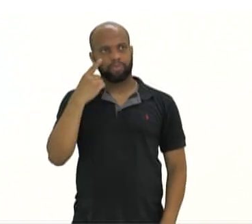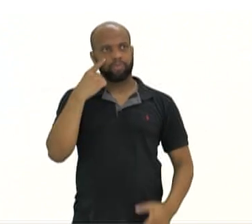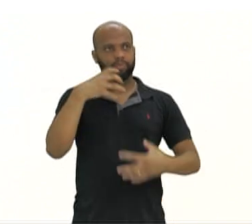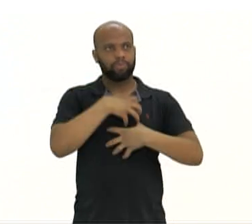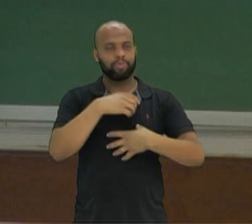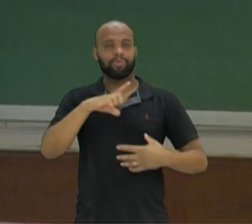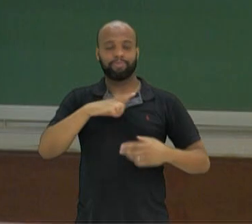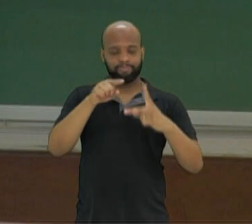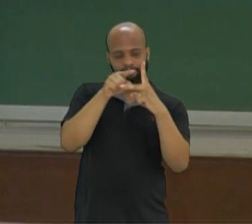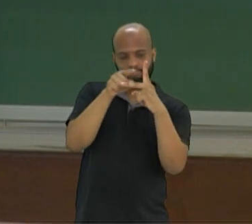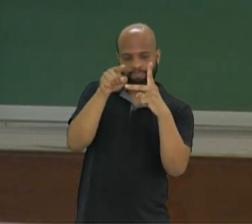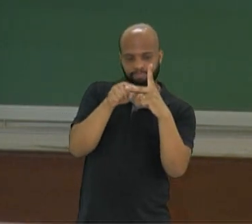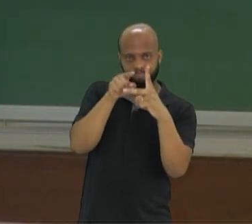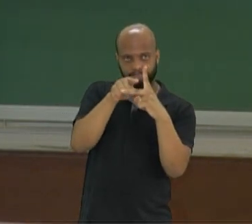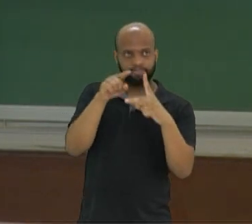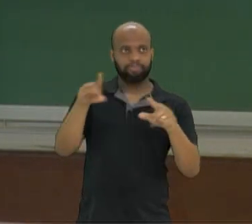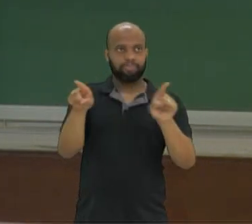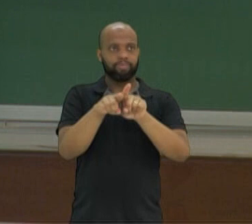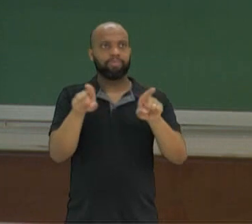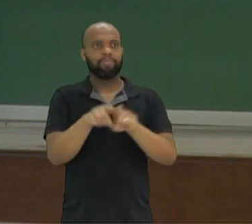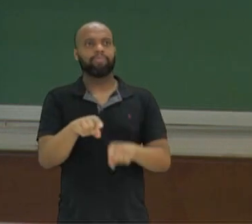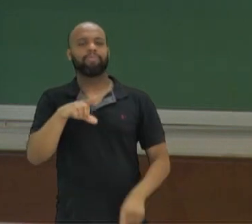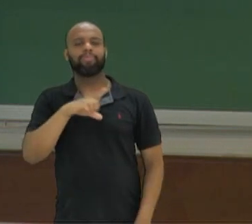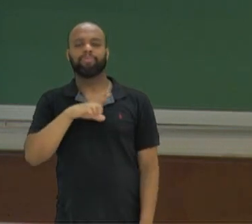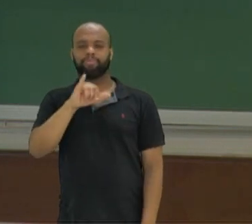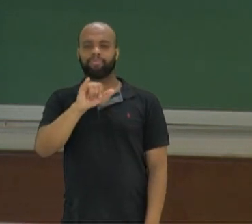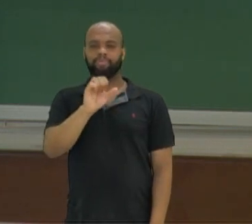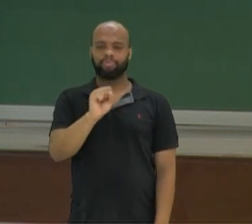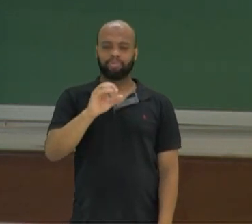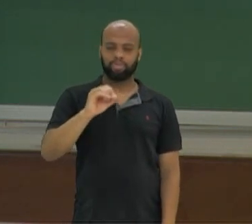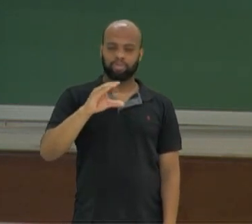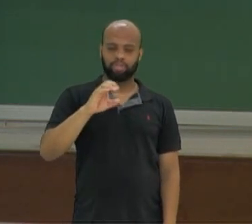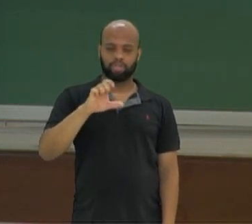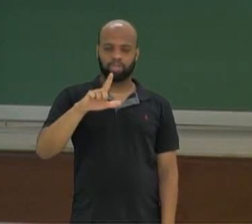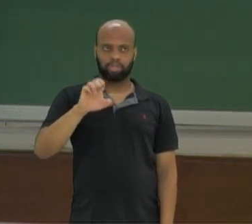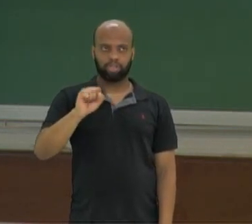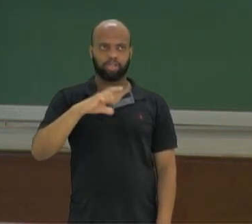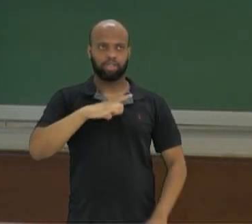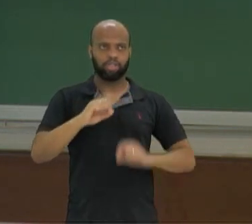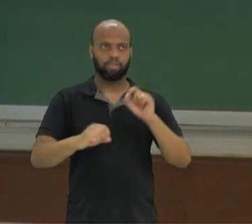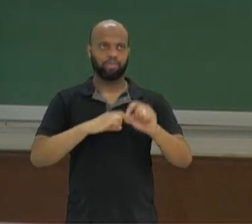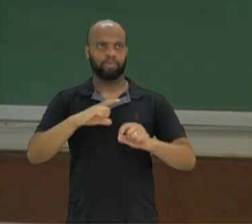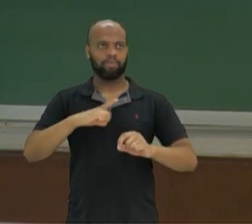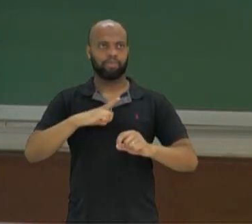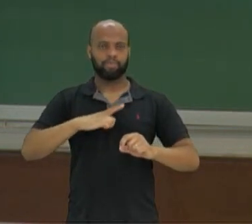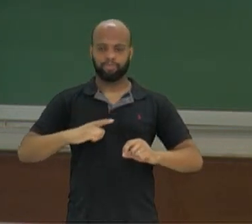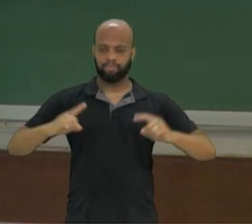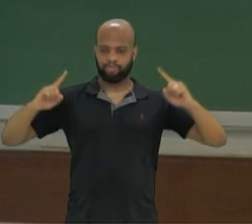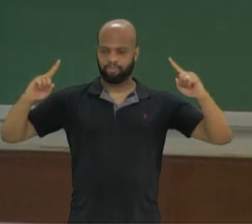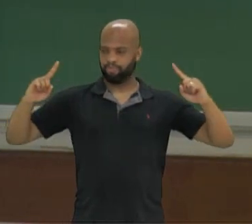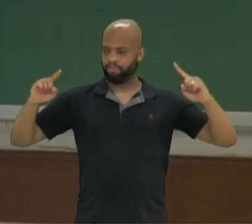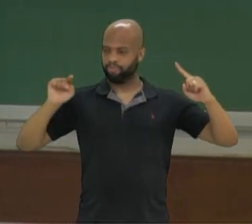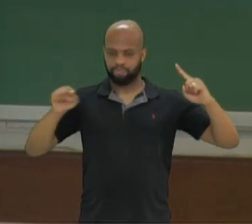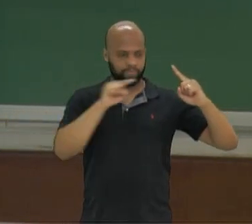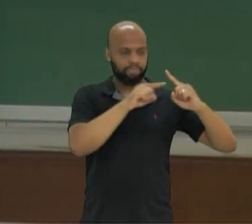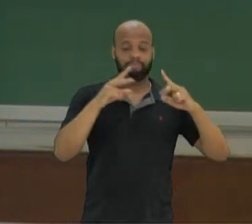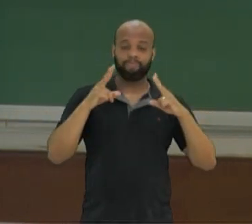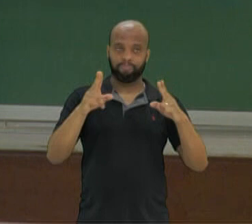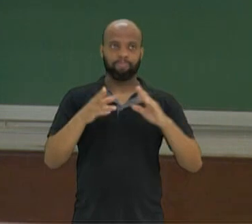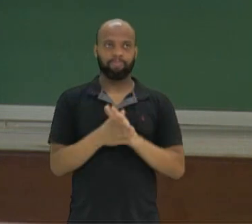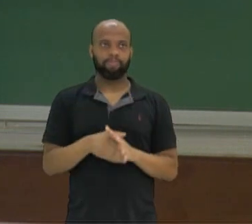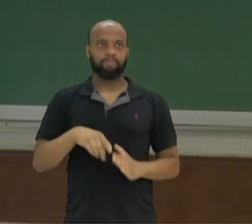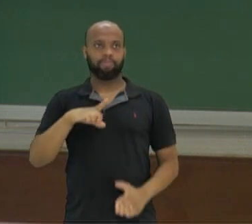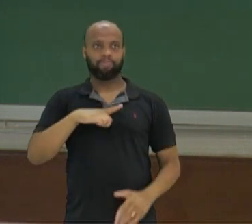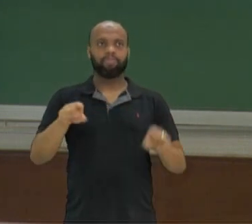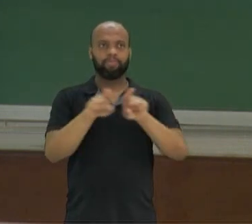ângulo reto. Isósceles, ele tem dois lados não paralelos iguais. E o escaleno, né, que não tem